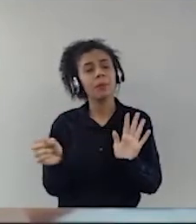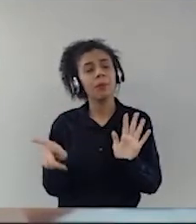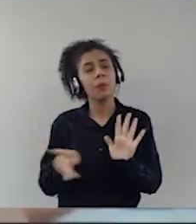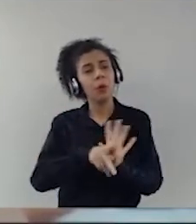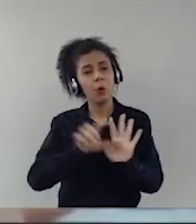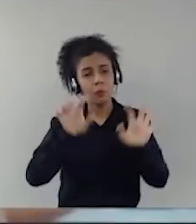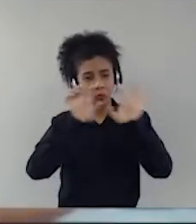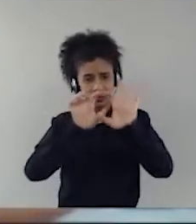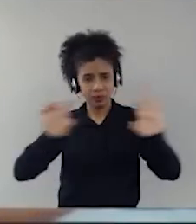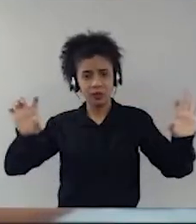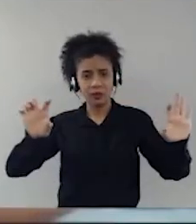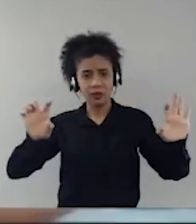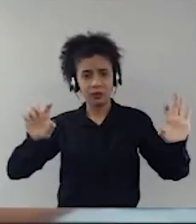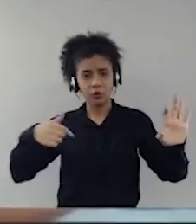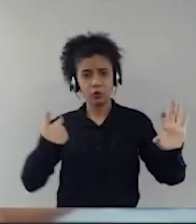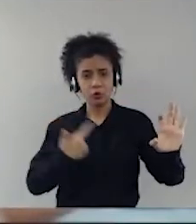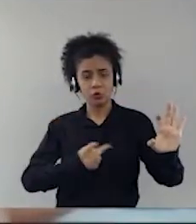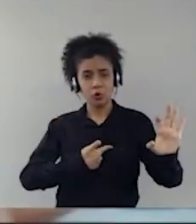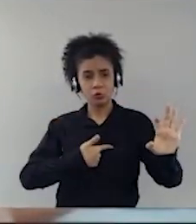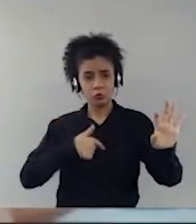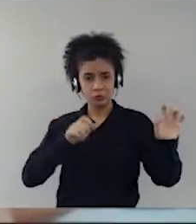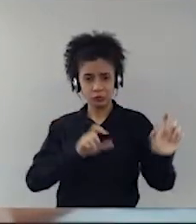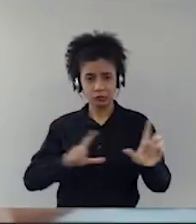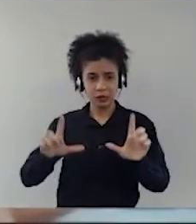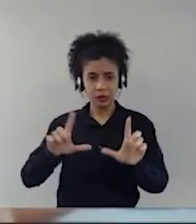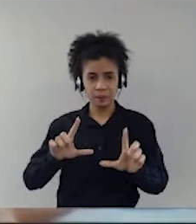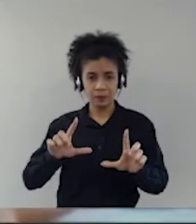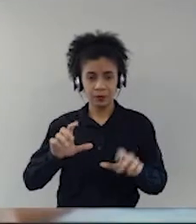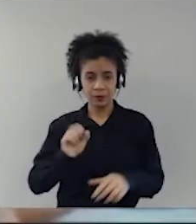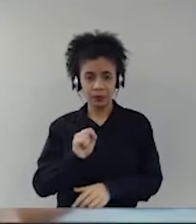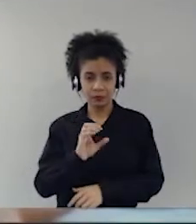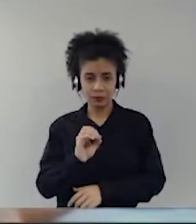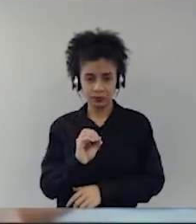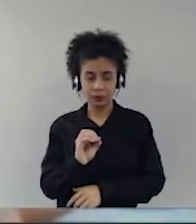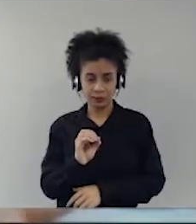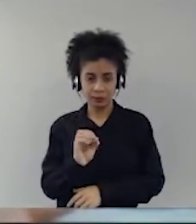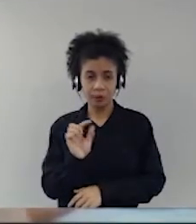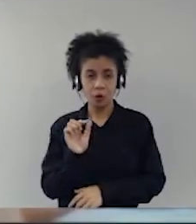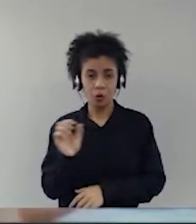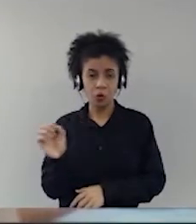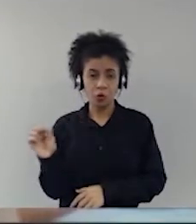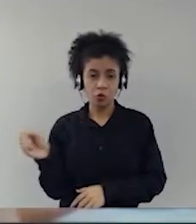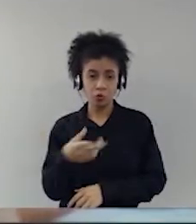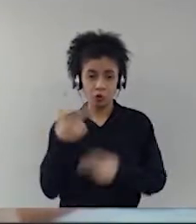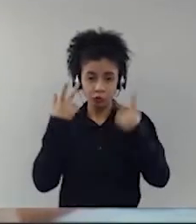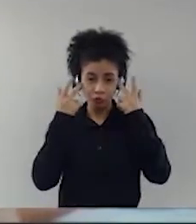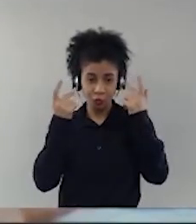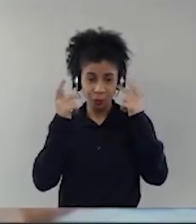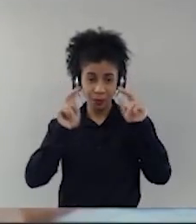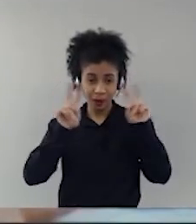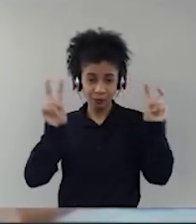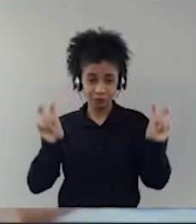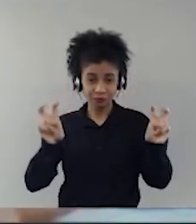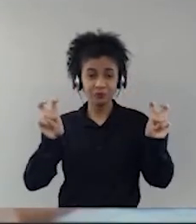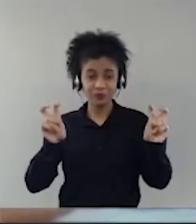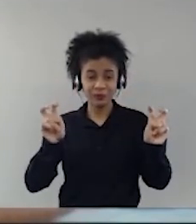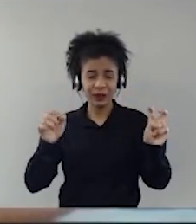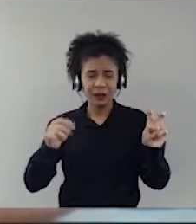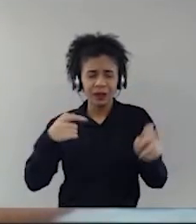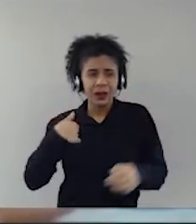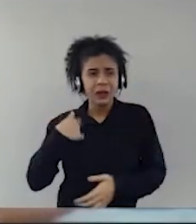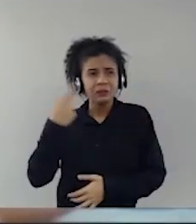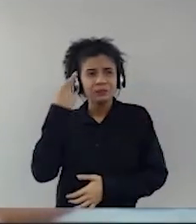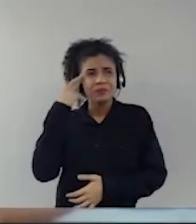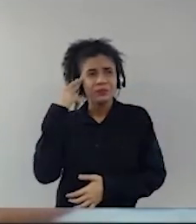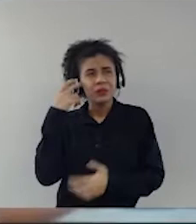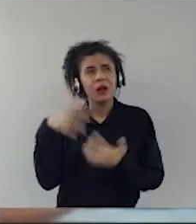próprio título do nosso painel, do painel 80, que é o novo normal, me fez refletir